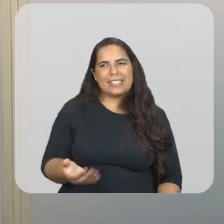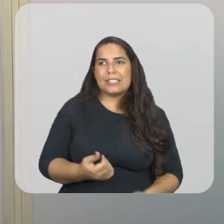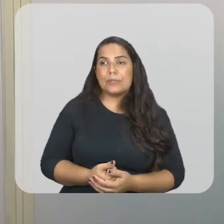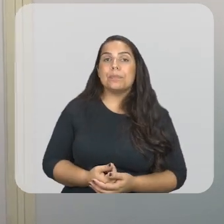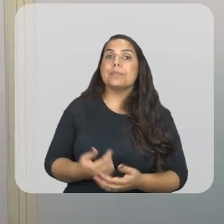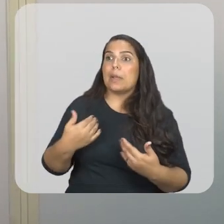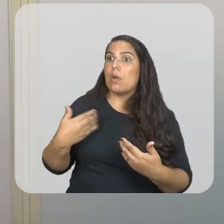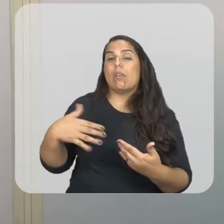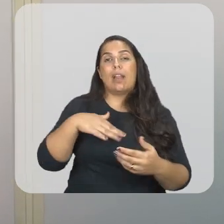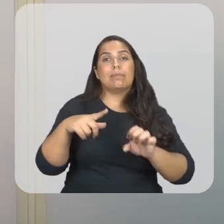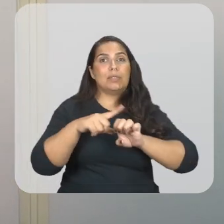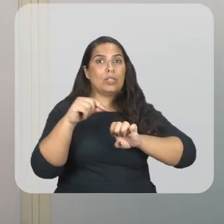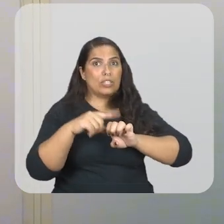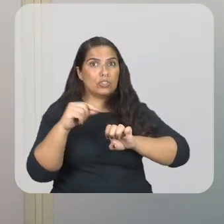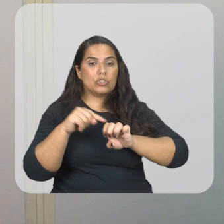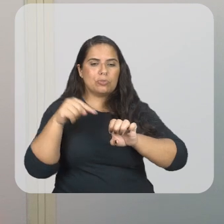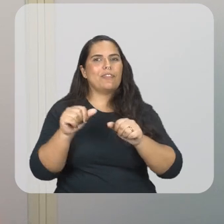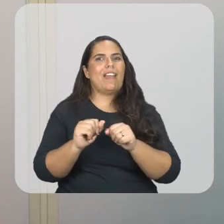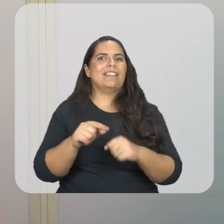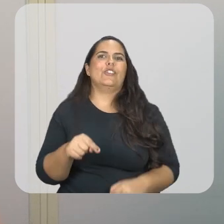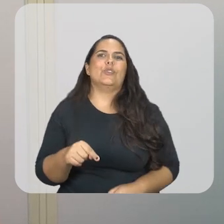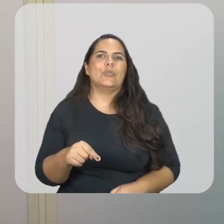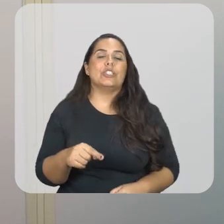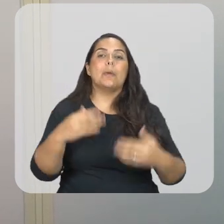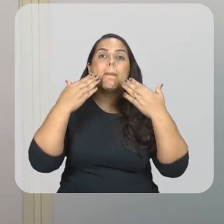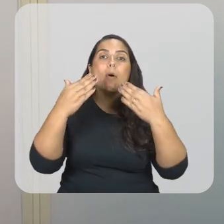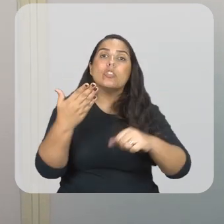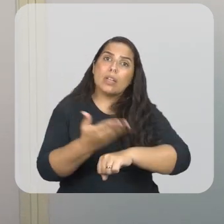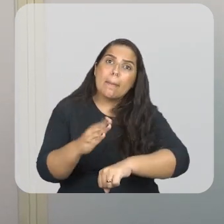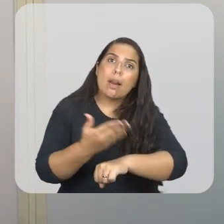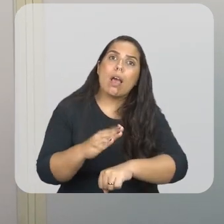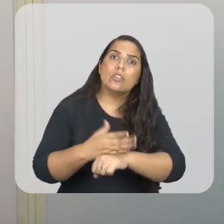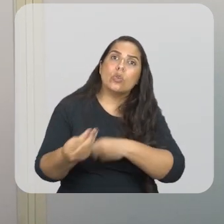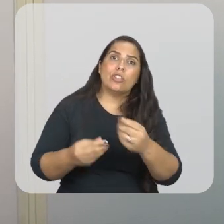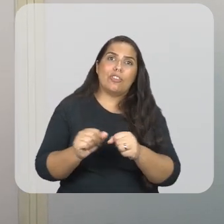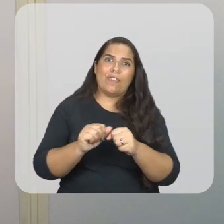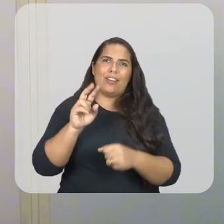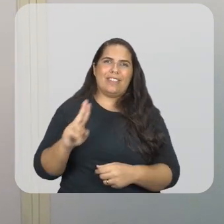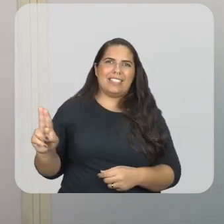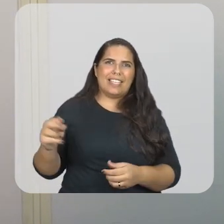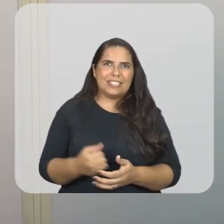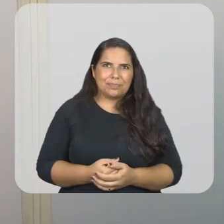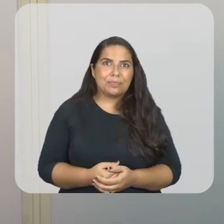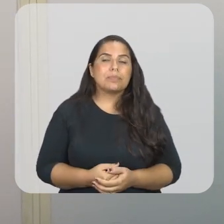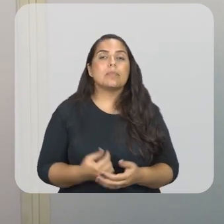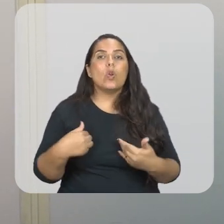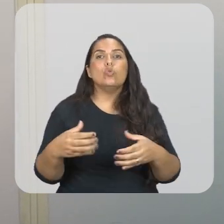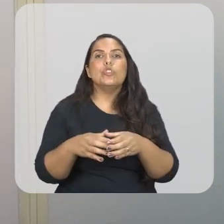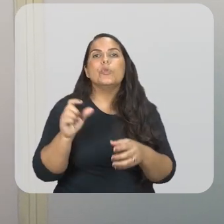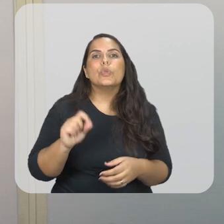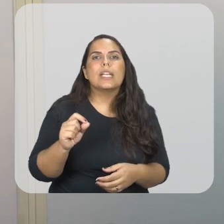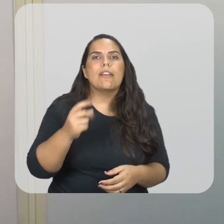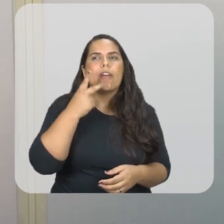ciência. E aí vai o meu lado do empreendedorismo. Acho que o empreendedorismo faz isso, né? A gente mostra na prática o que a gente faz na universidade. Eu sou do